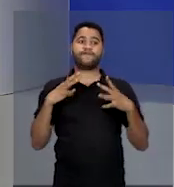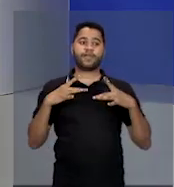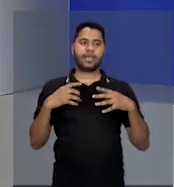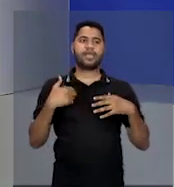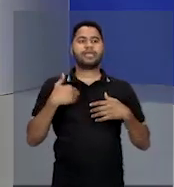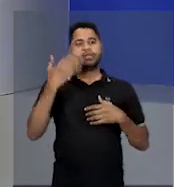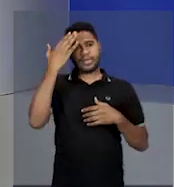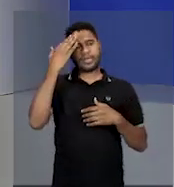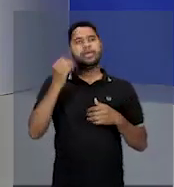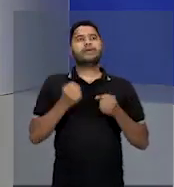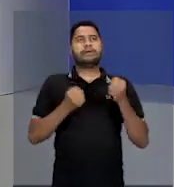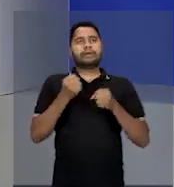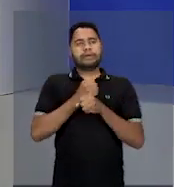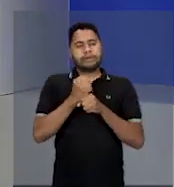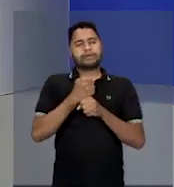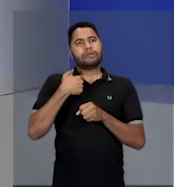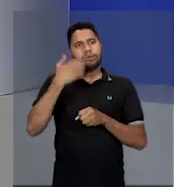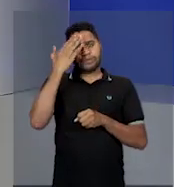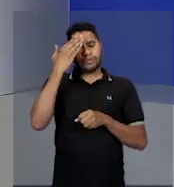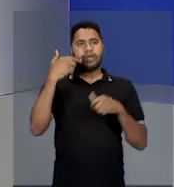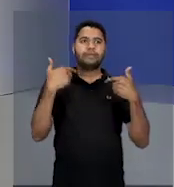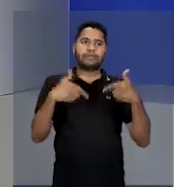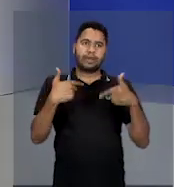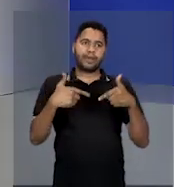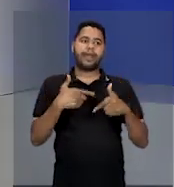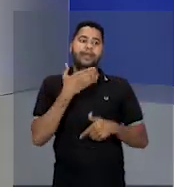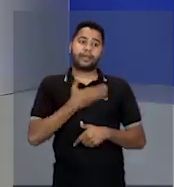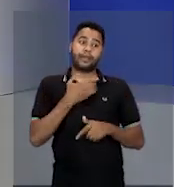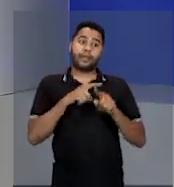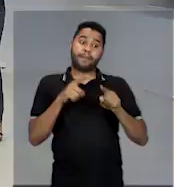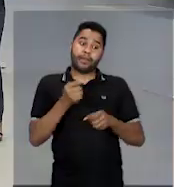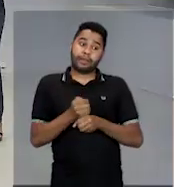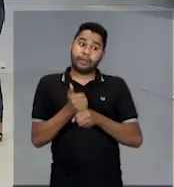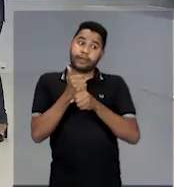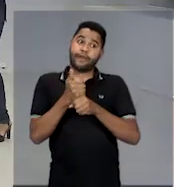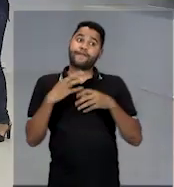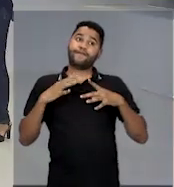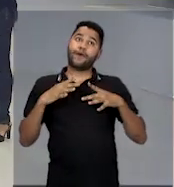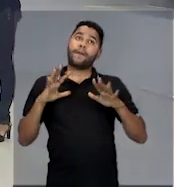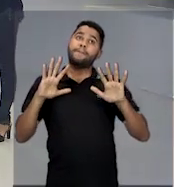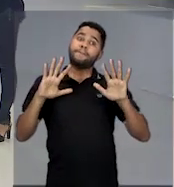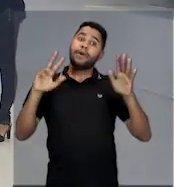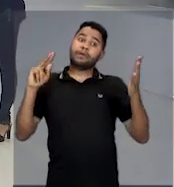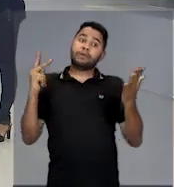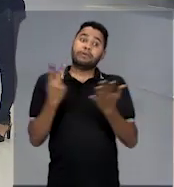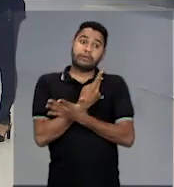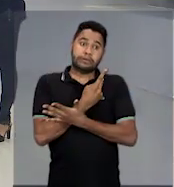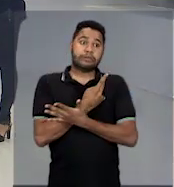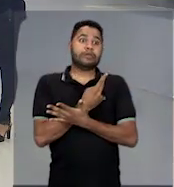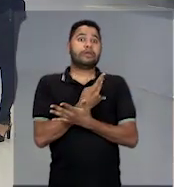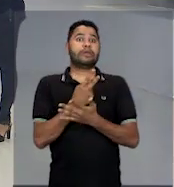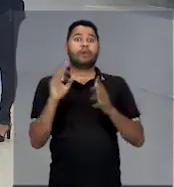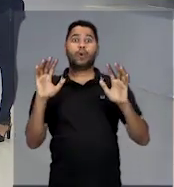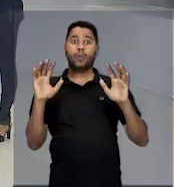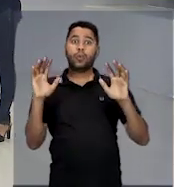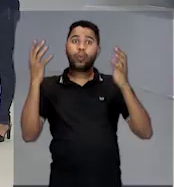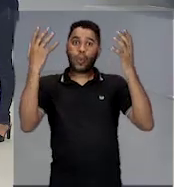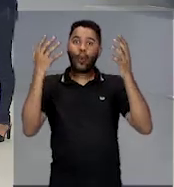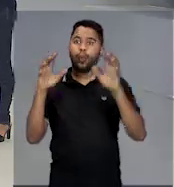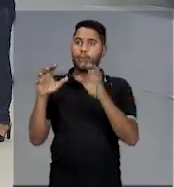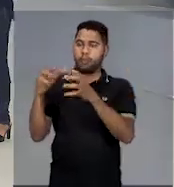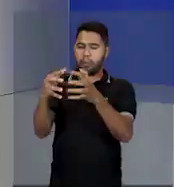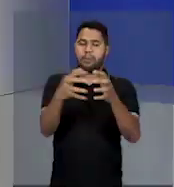já sei que eu vou trabalhar no Natal, no Réveillon eu pretendo estar de folga. Mas se acontecer, né, algum evento muito grande, que precise de mais